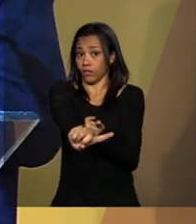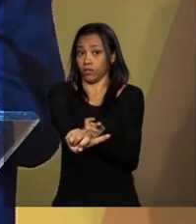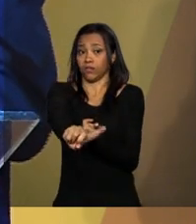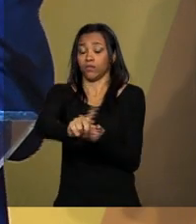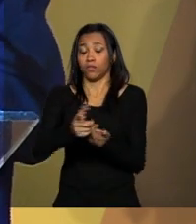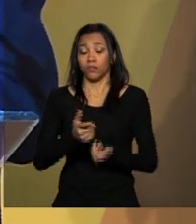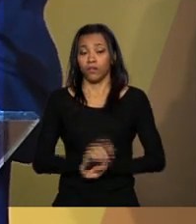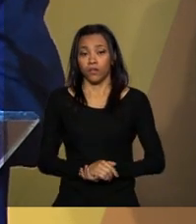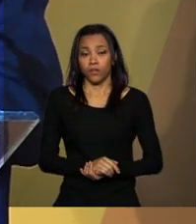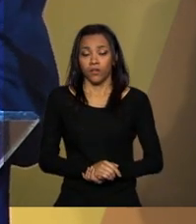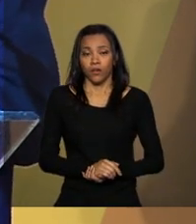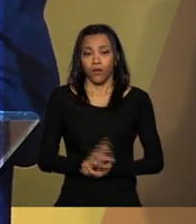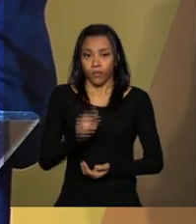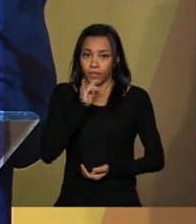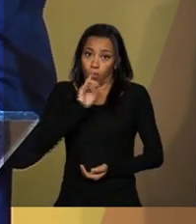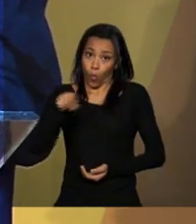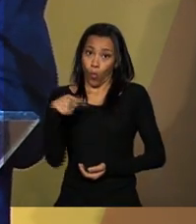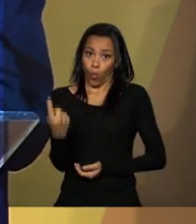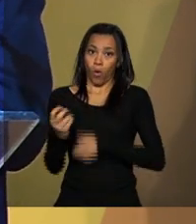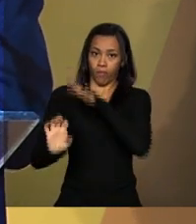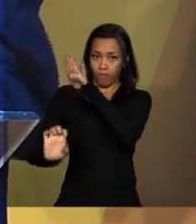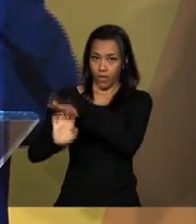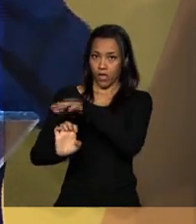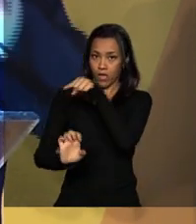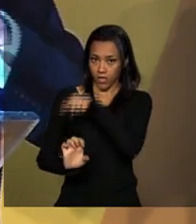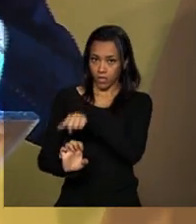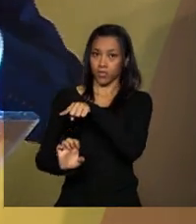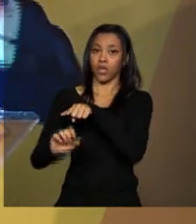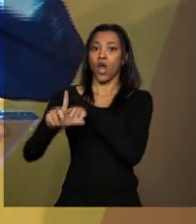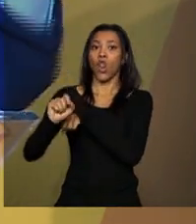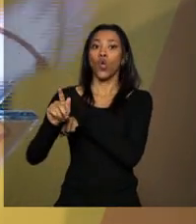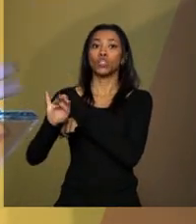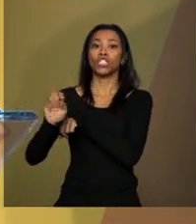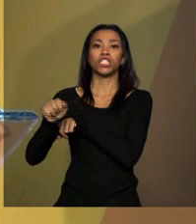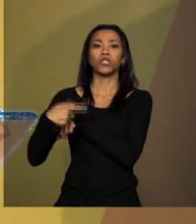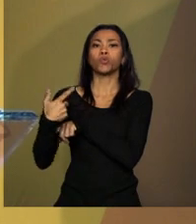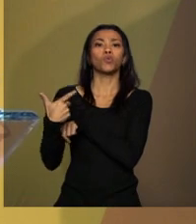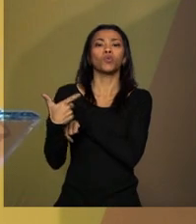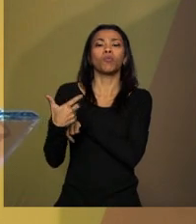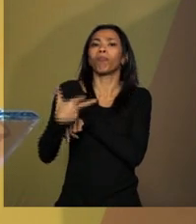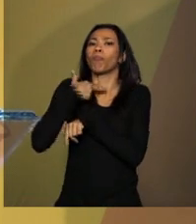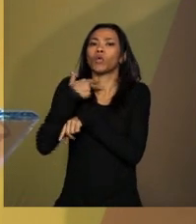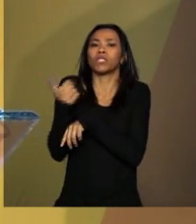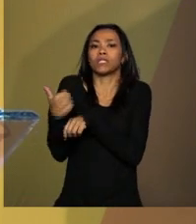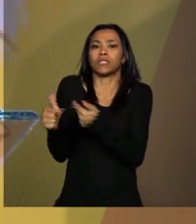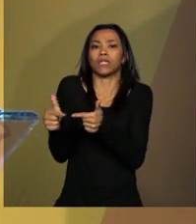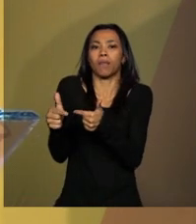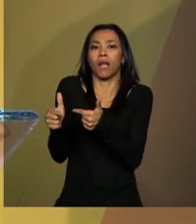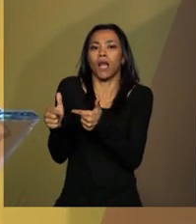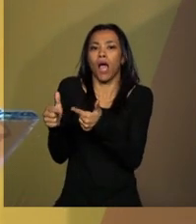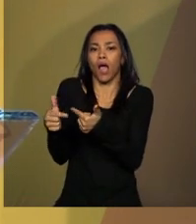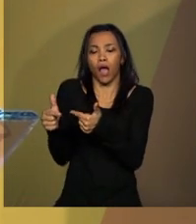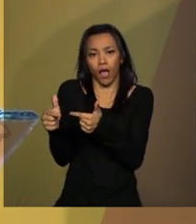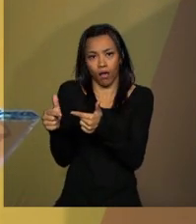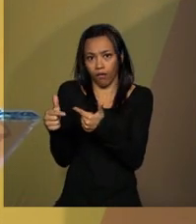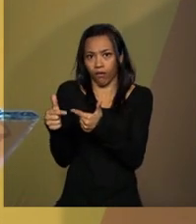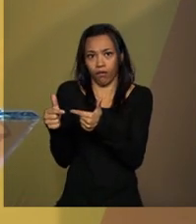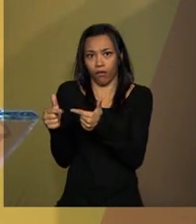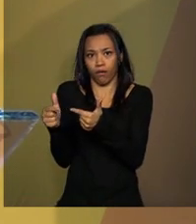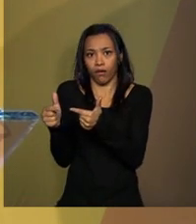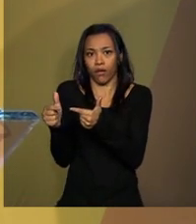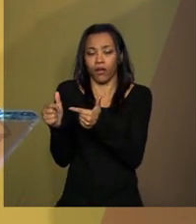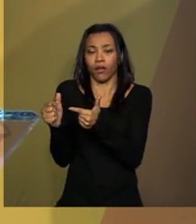um um operador Logístico não pode trabalhar em caixinhas ele ele precisa trabalhar de forma